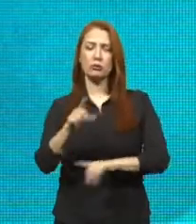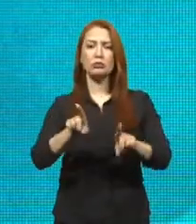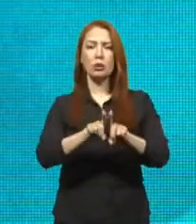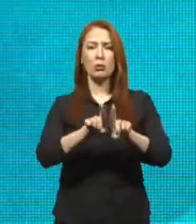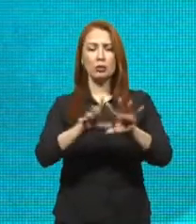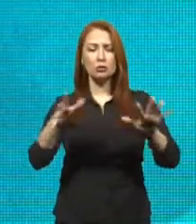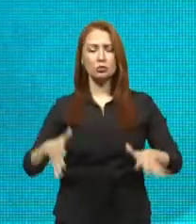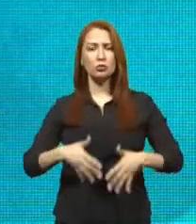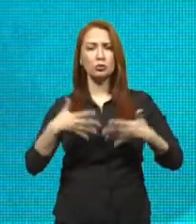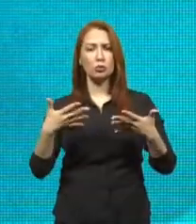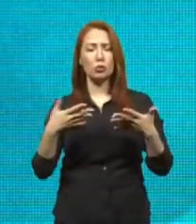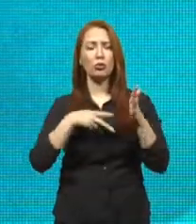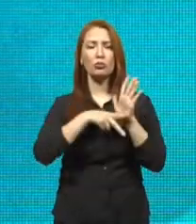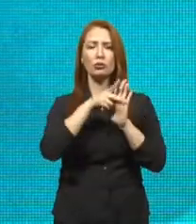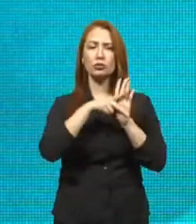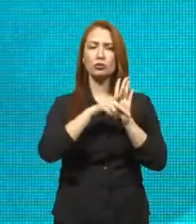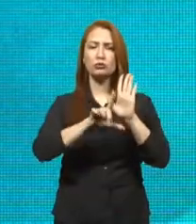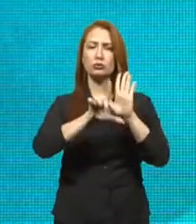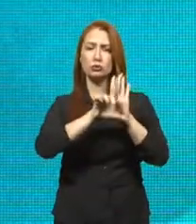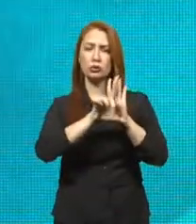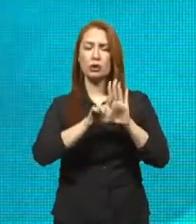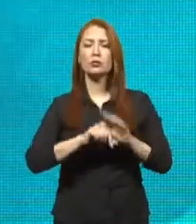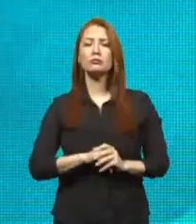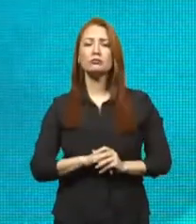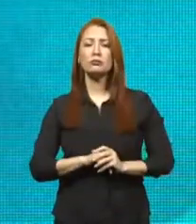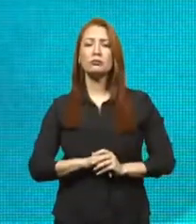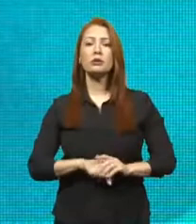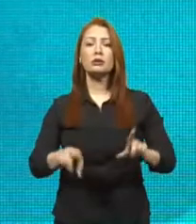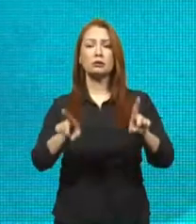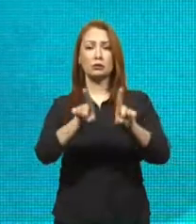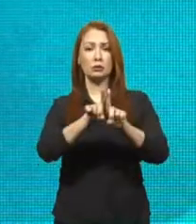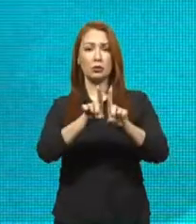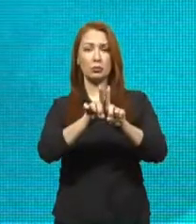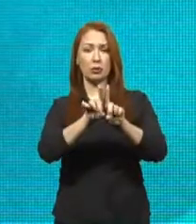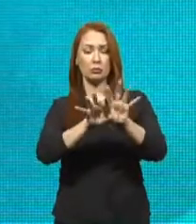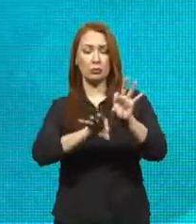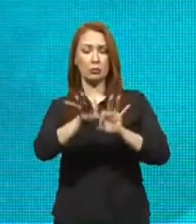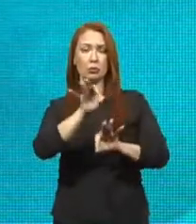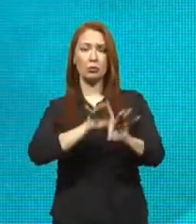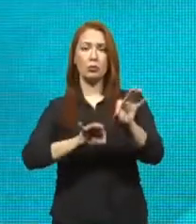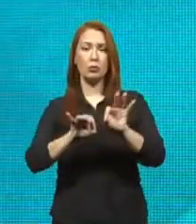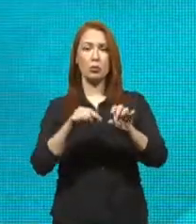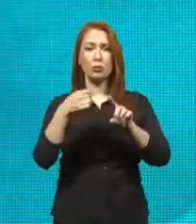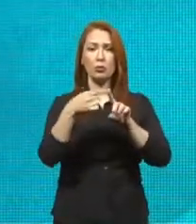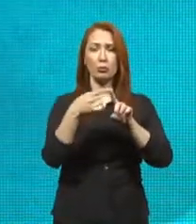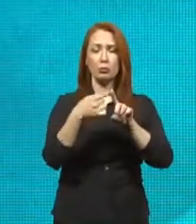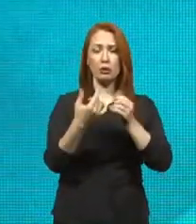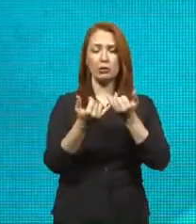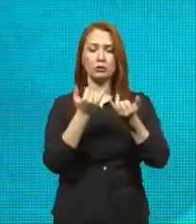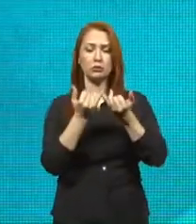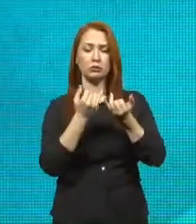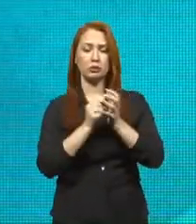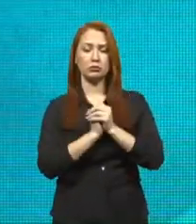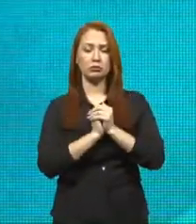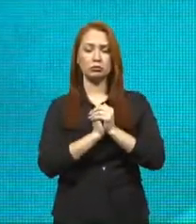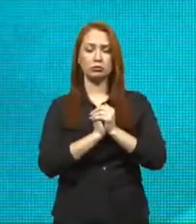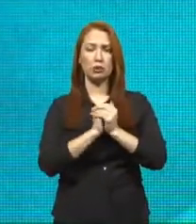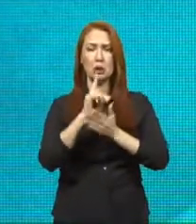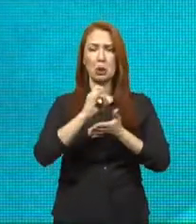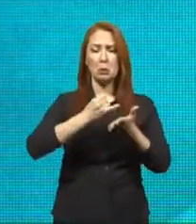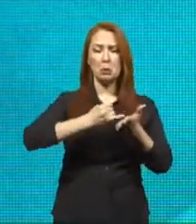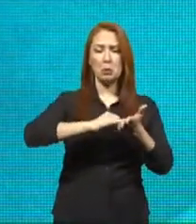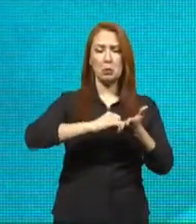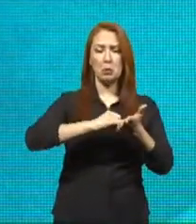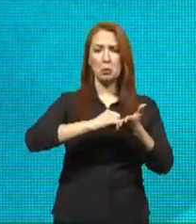para instaurar, ao invés de um imposto de renda, né, no ICMS aqui do estado.